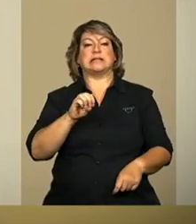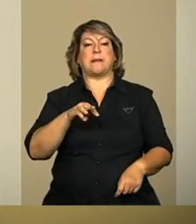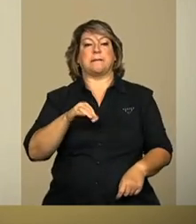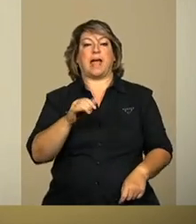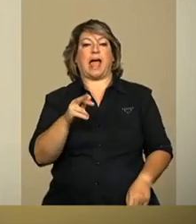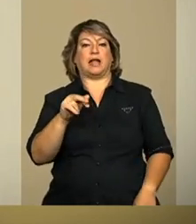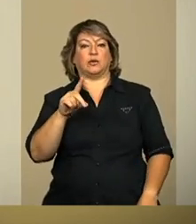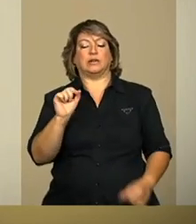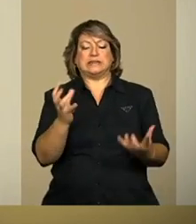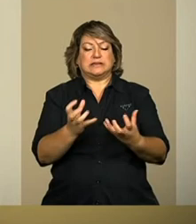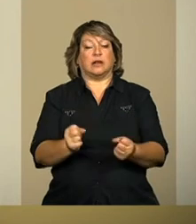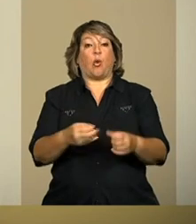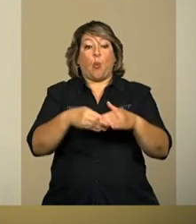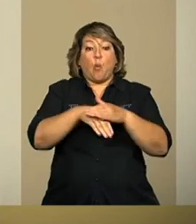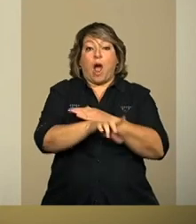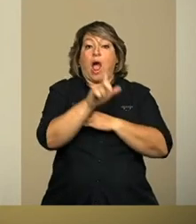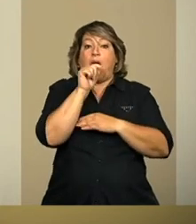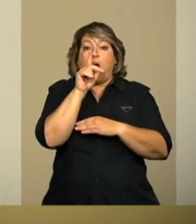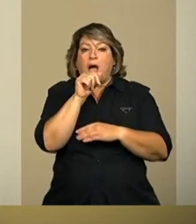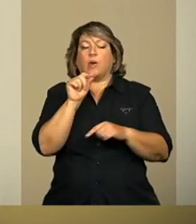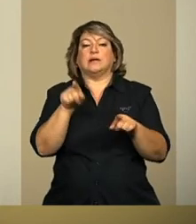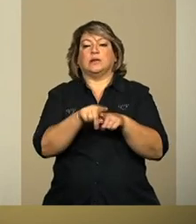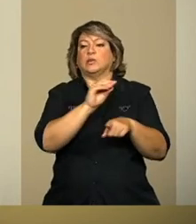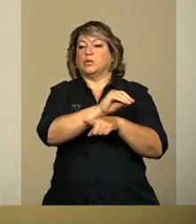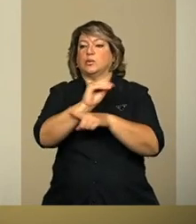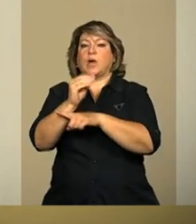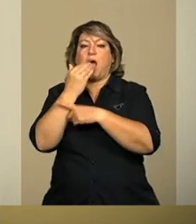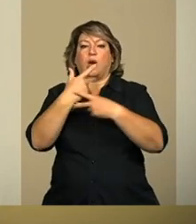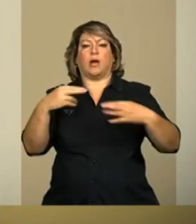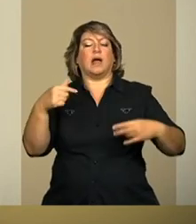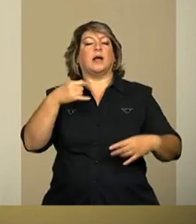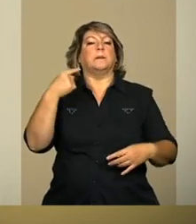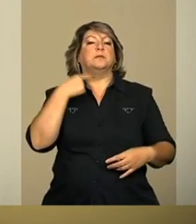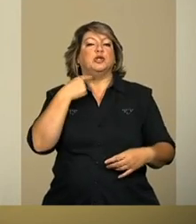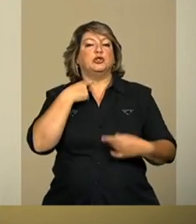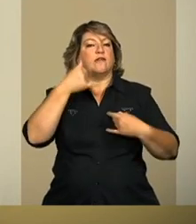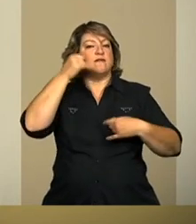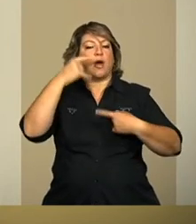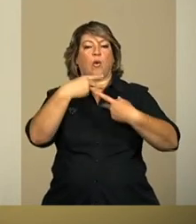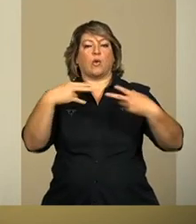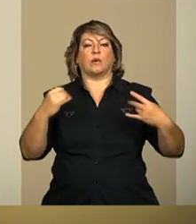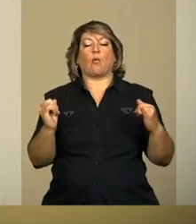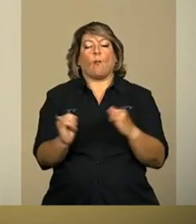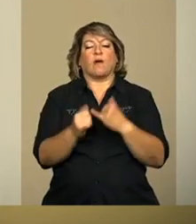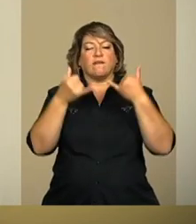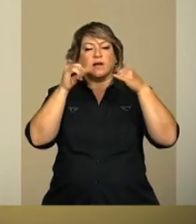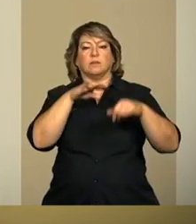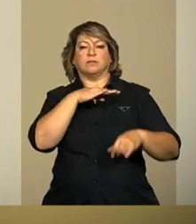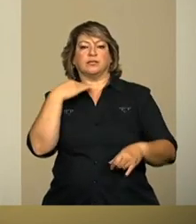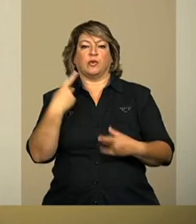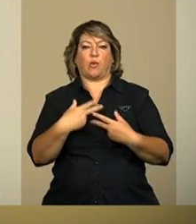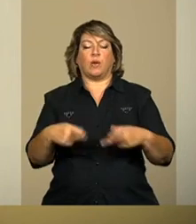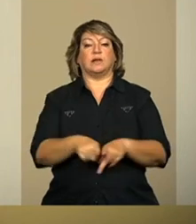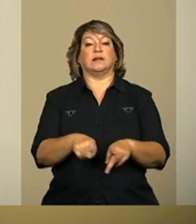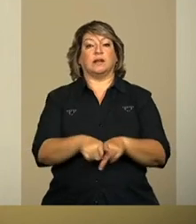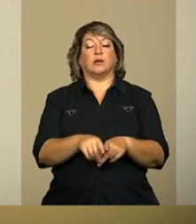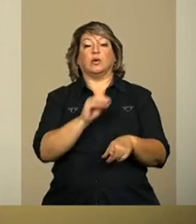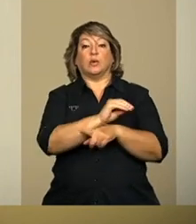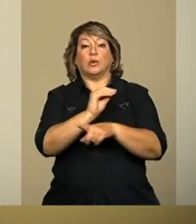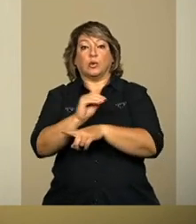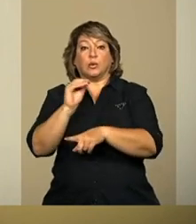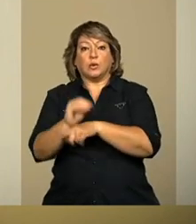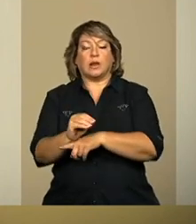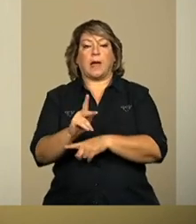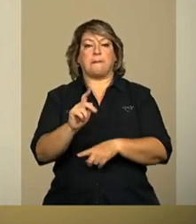a fazer reserva de água e de alimento para os animais uma das nossas prioridades é estimular o cultivo da